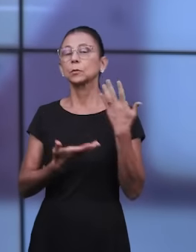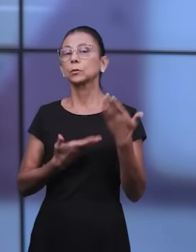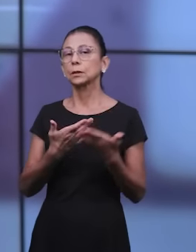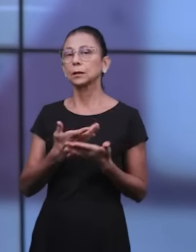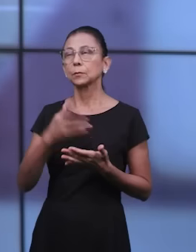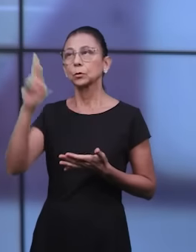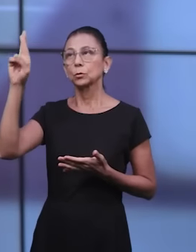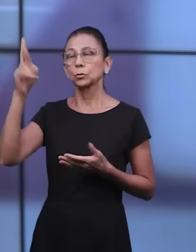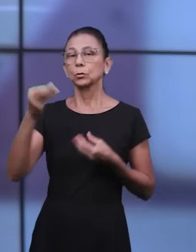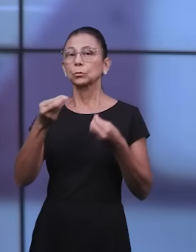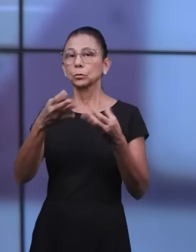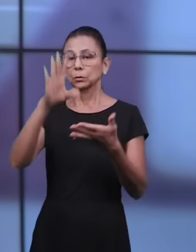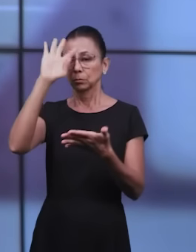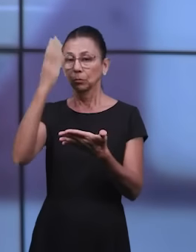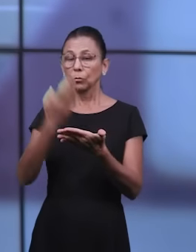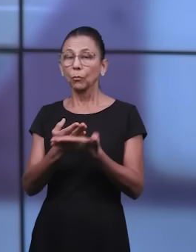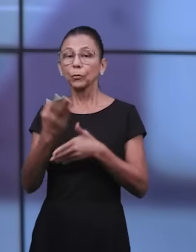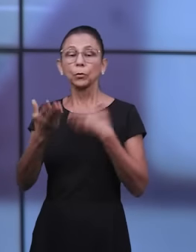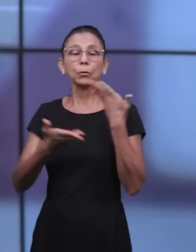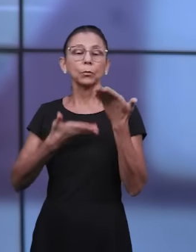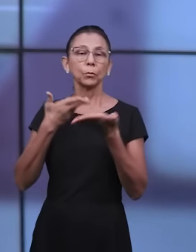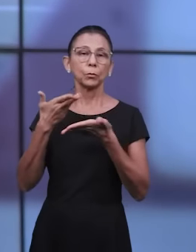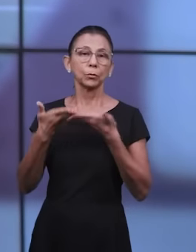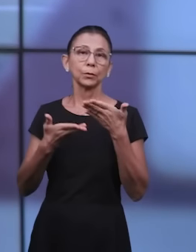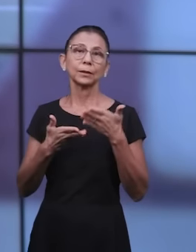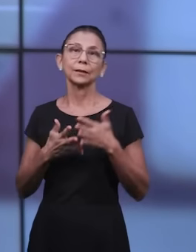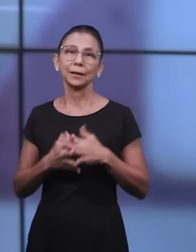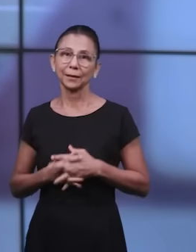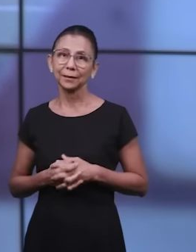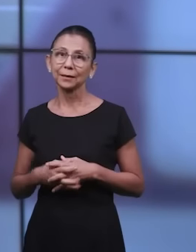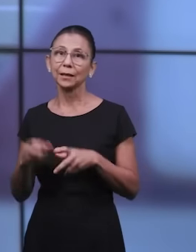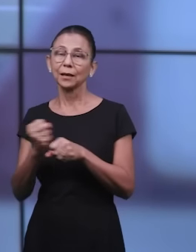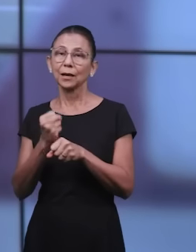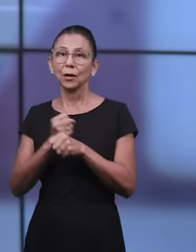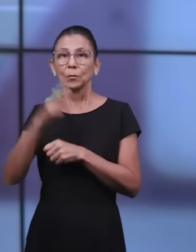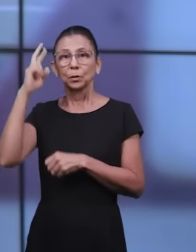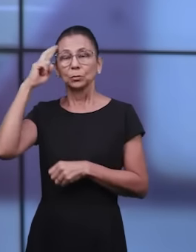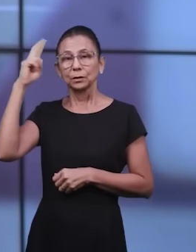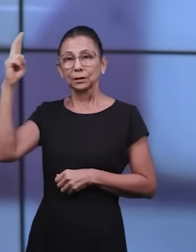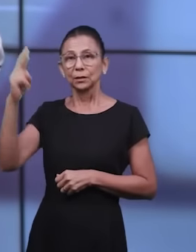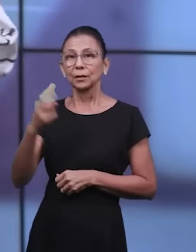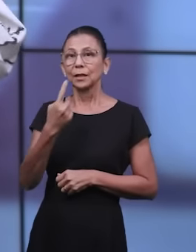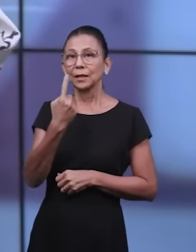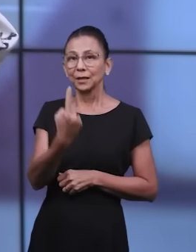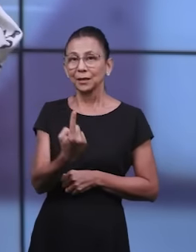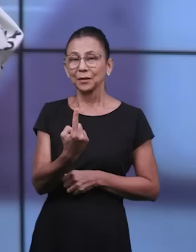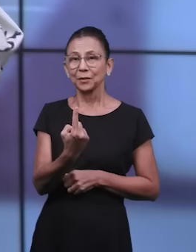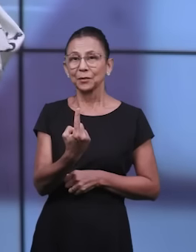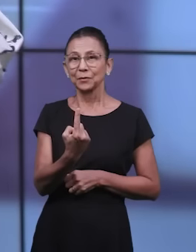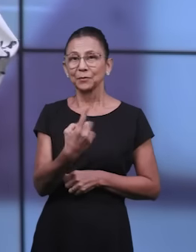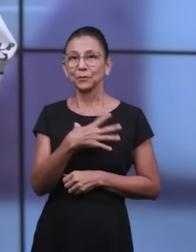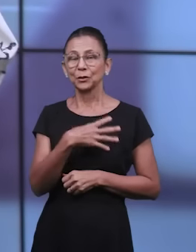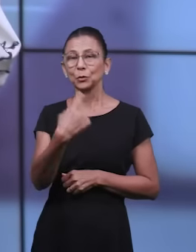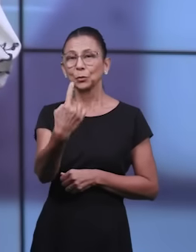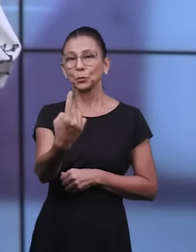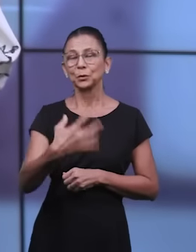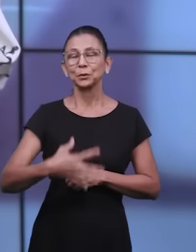que o Senhor nos confiou. A obra do Senhor para nós é como Samuel para Ana, filho único. É nosso grande